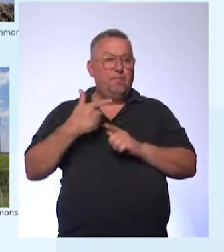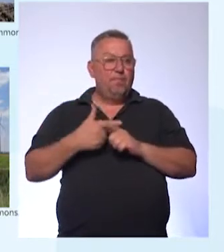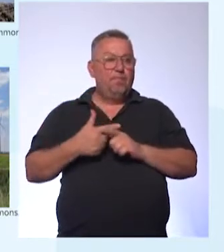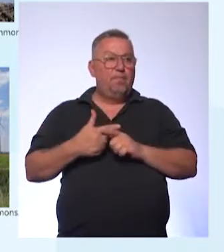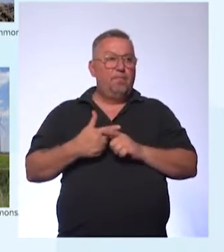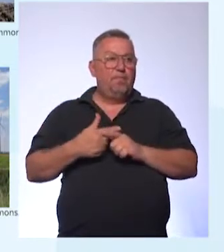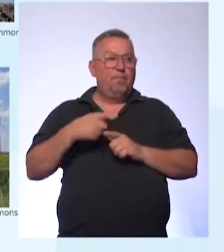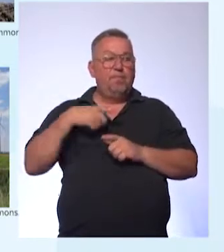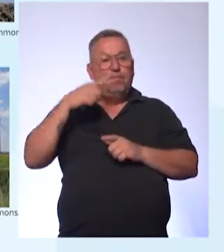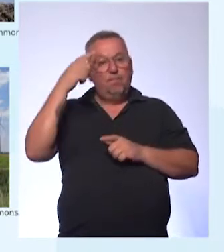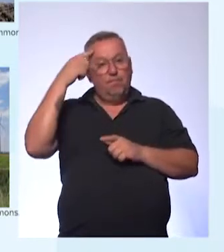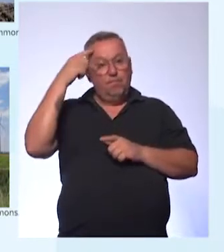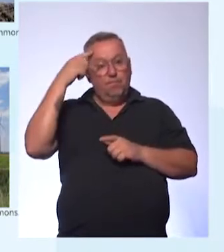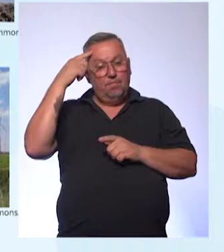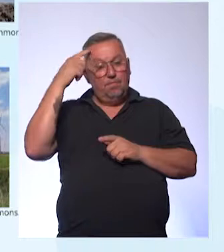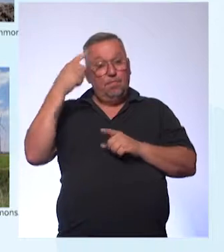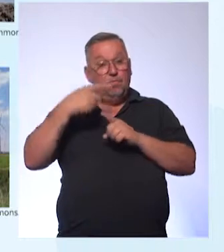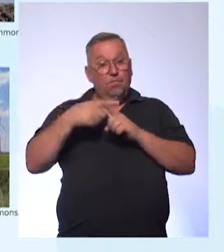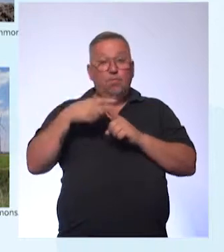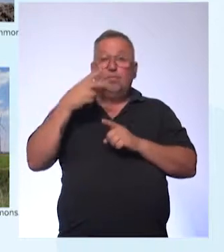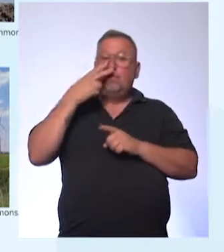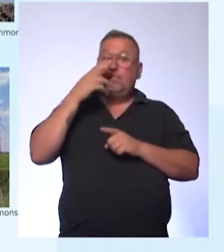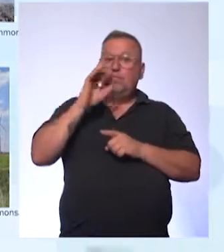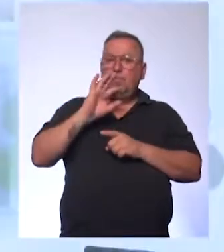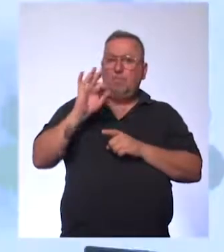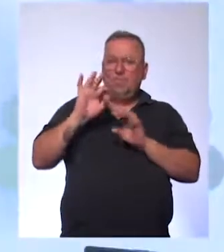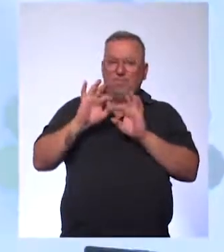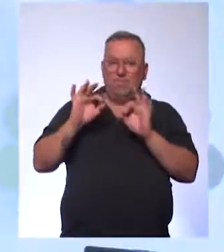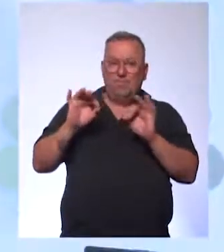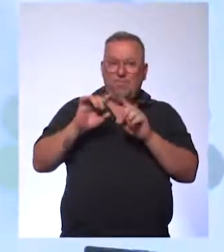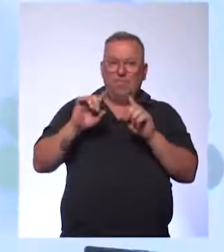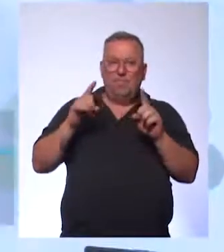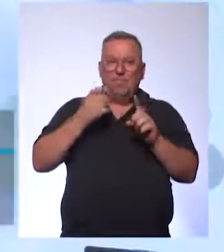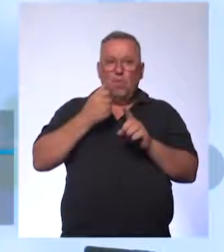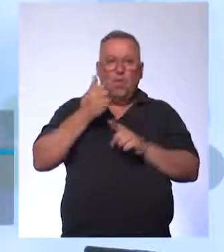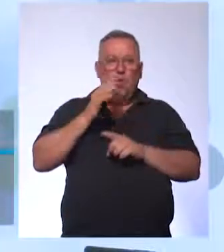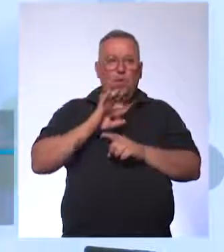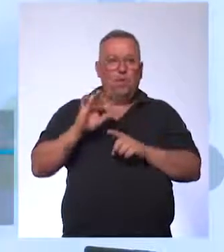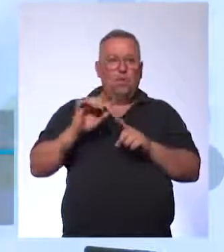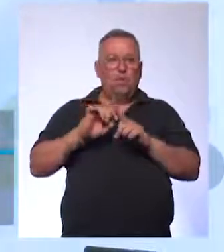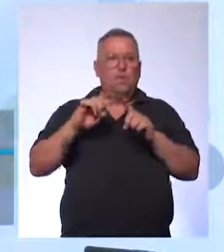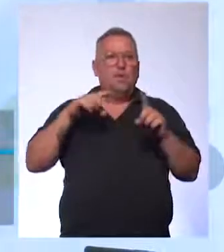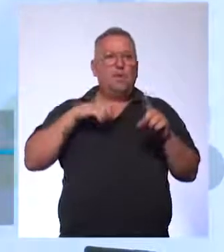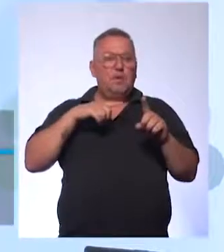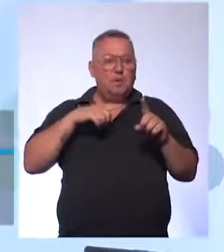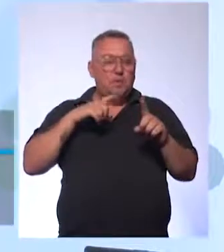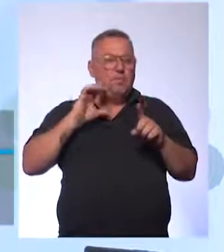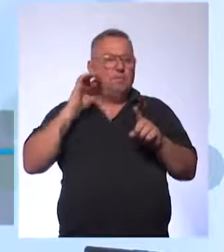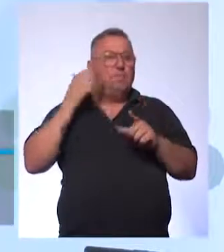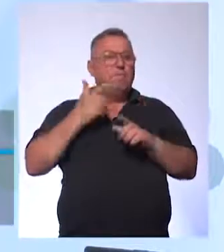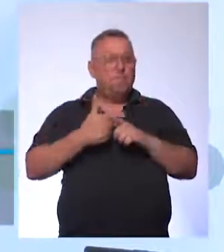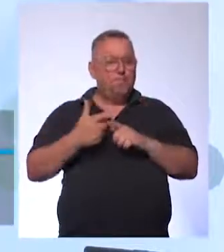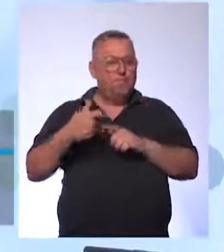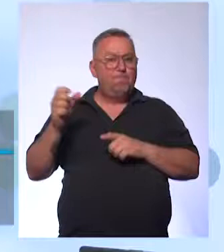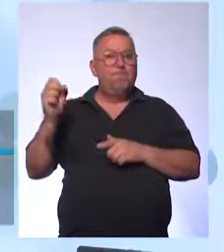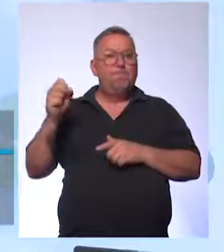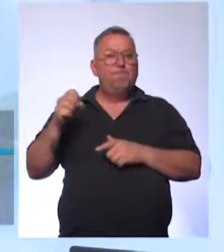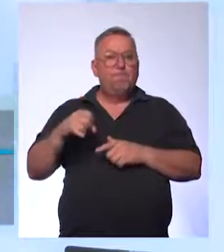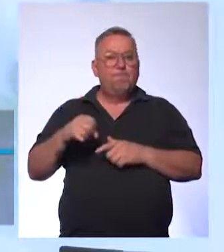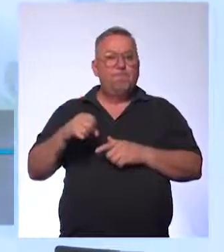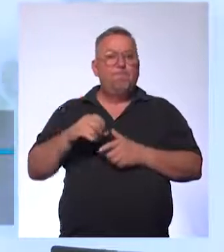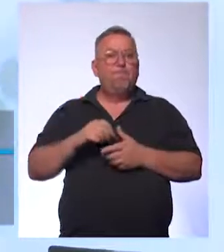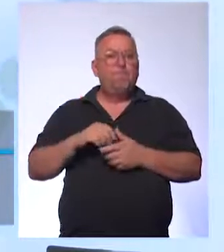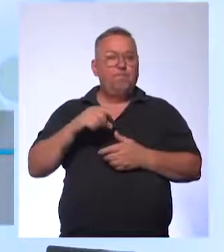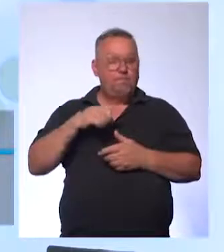um negócio que a gente tem que pensar, que aparentemente é uma solução boa, opa, mas tem impacto também. É importante pensar